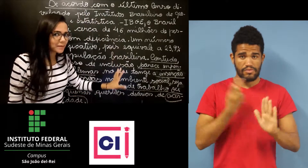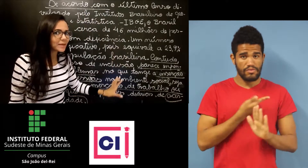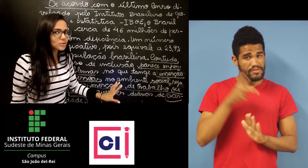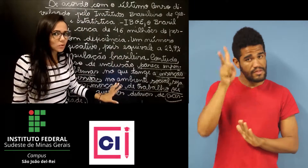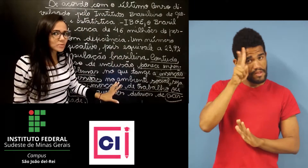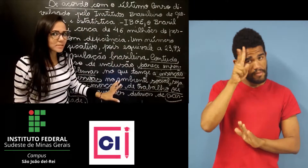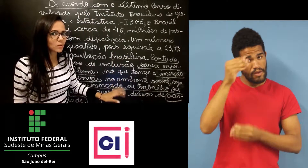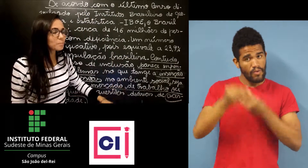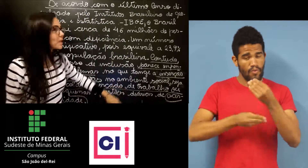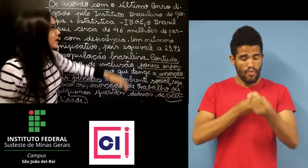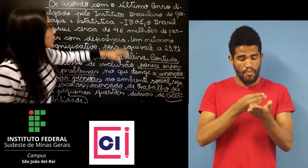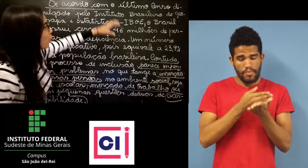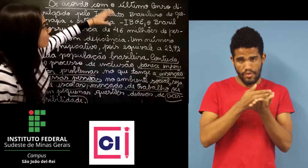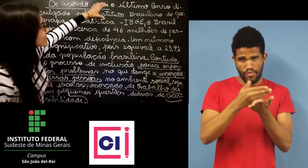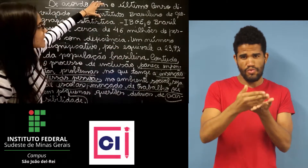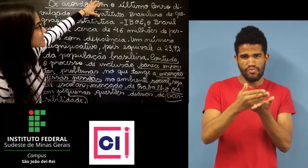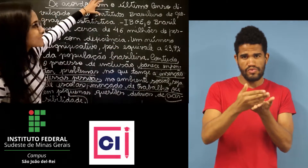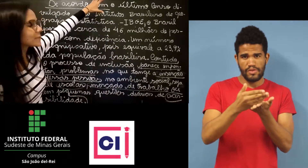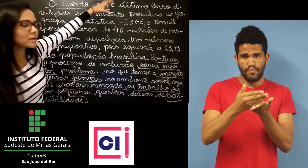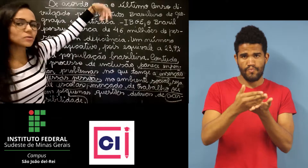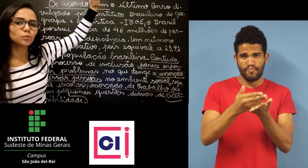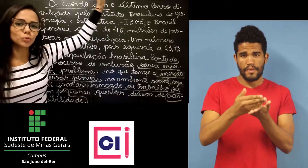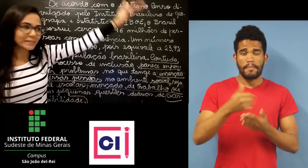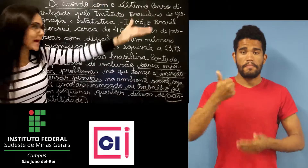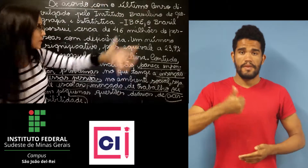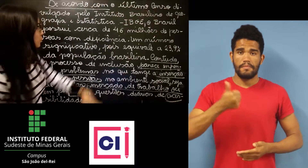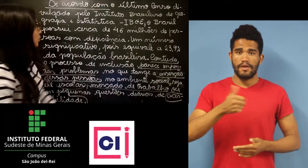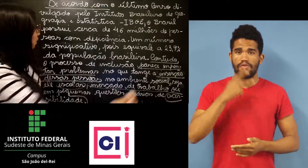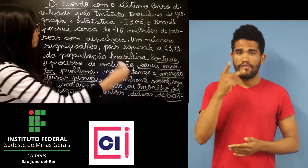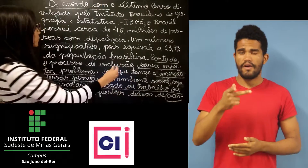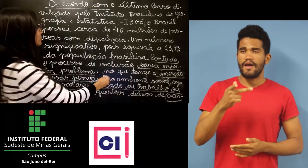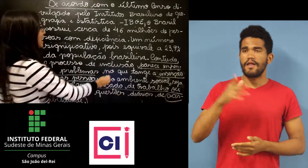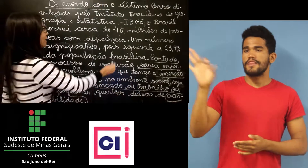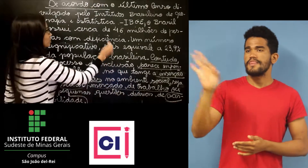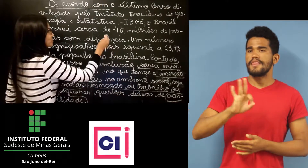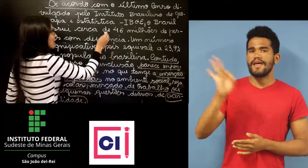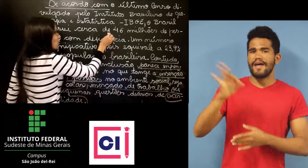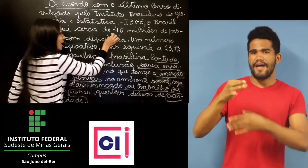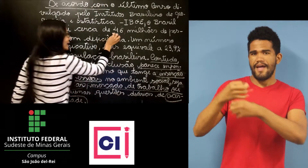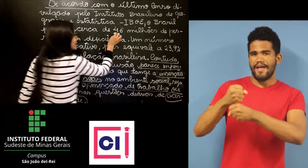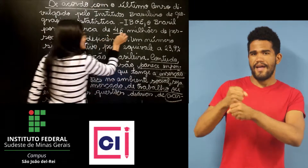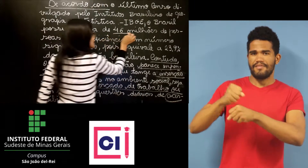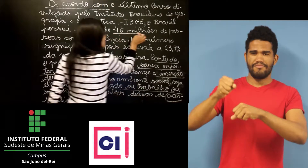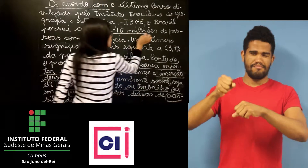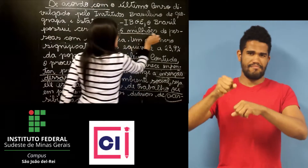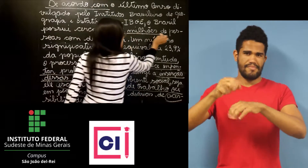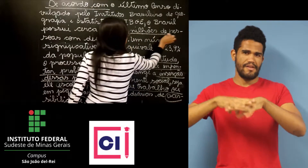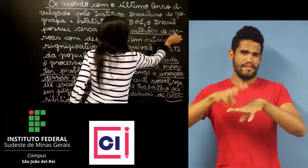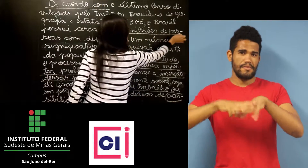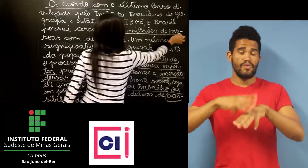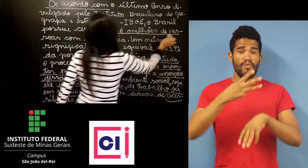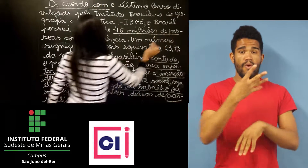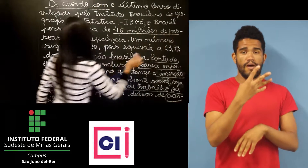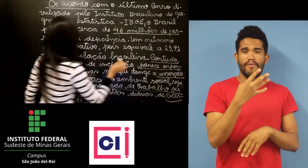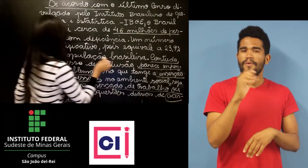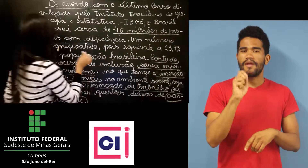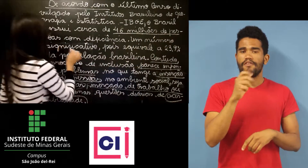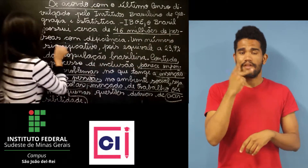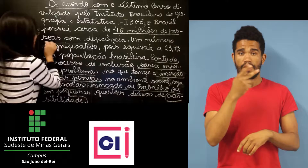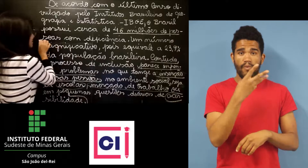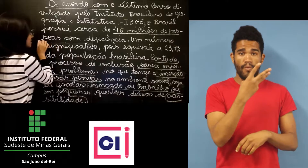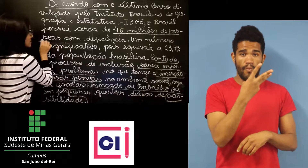recapitular a minha introdução. Eu comecei citando o dado. Qual foi o dado? 46 milhões